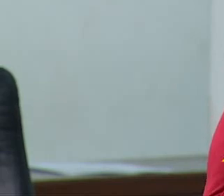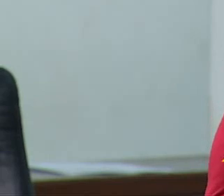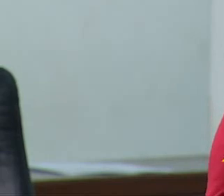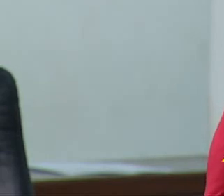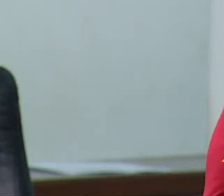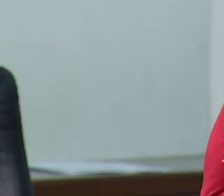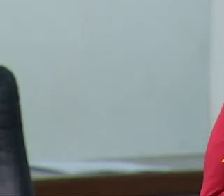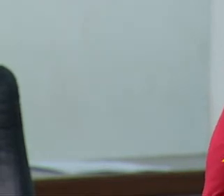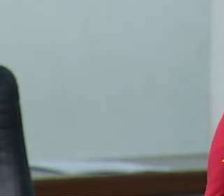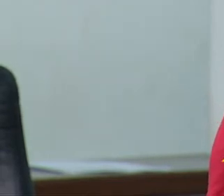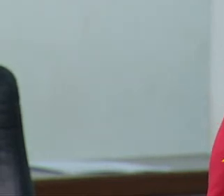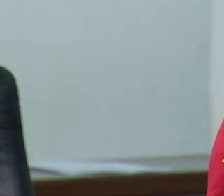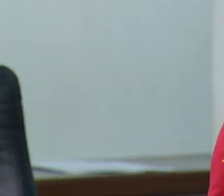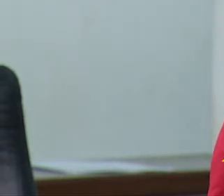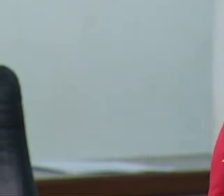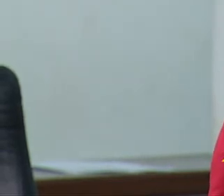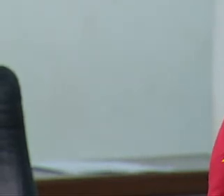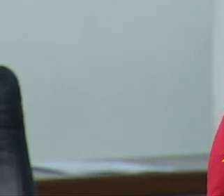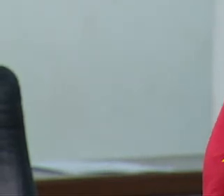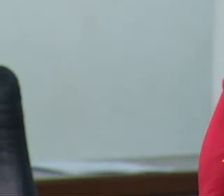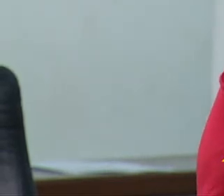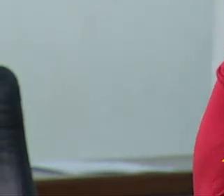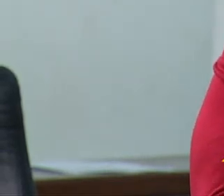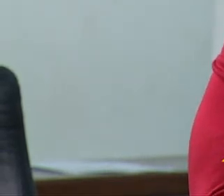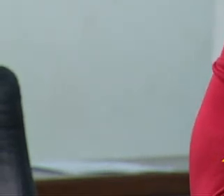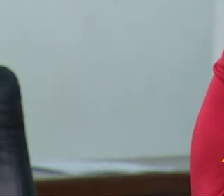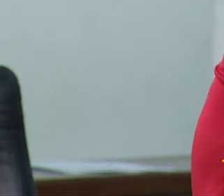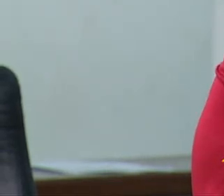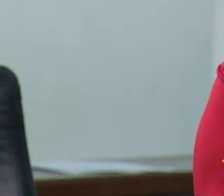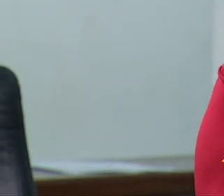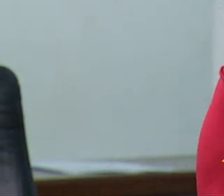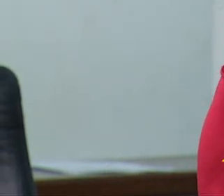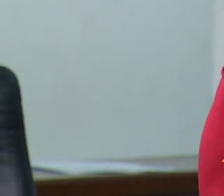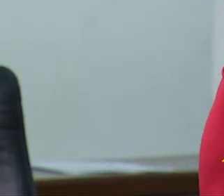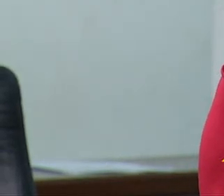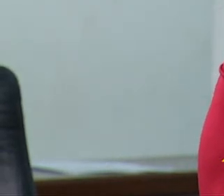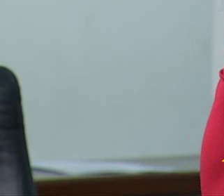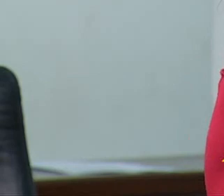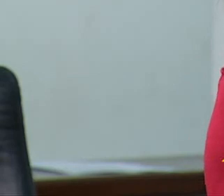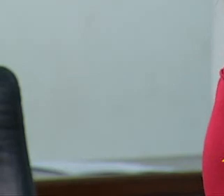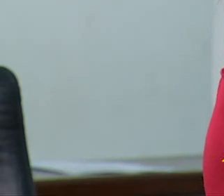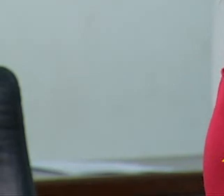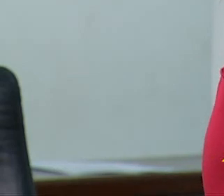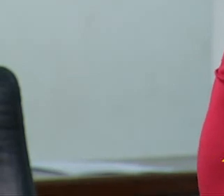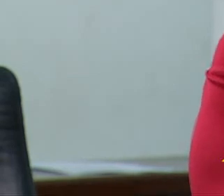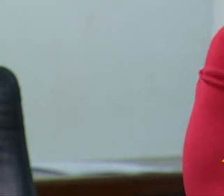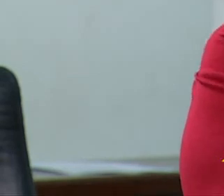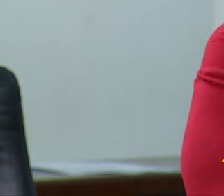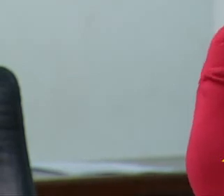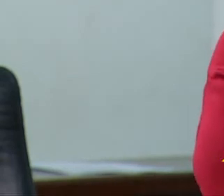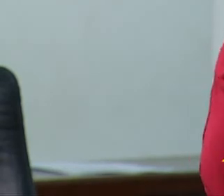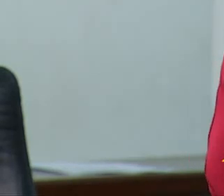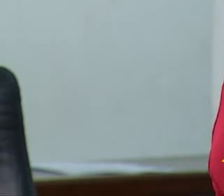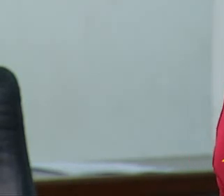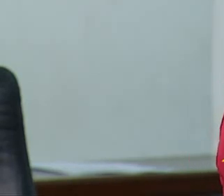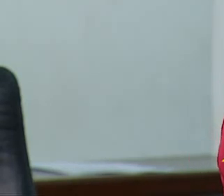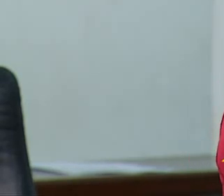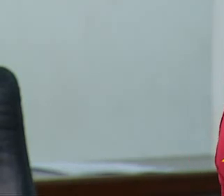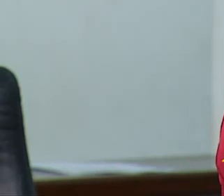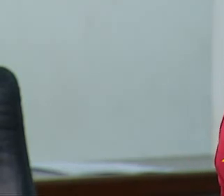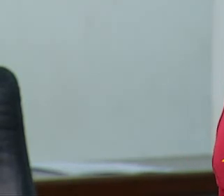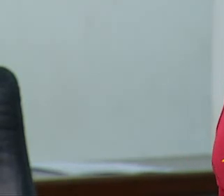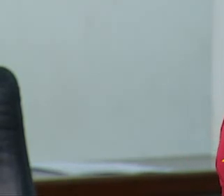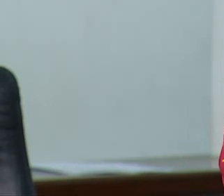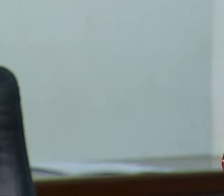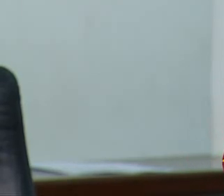não vai ficar guardado no canto, vereador Martinez, e vai ser utilizado, que é o nosso cumprimento.